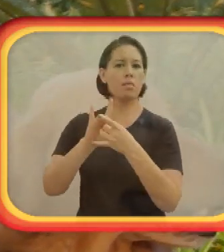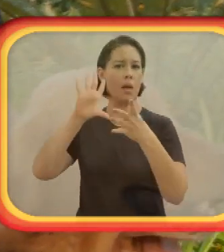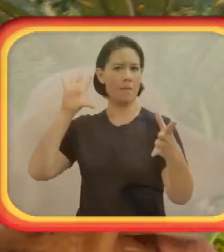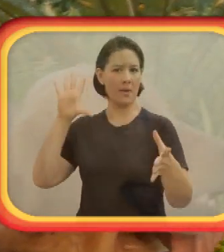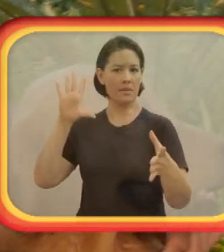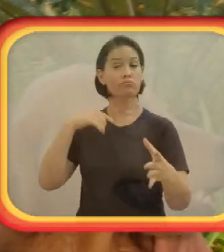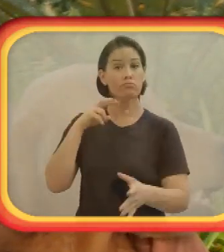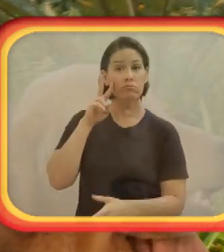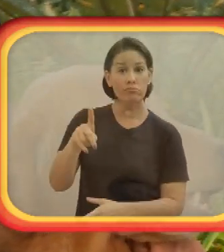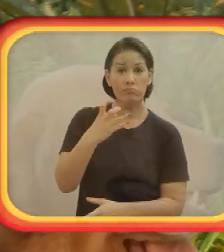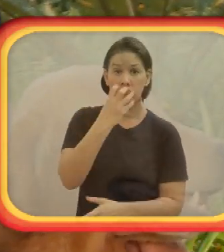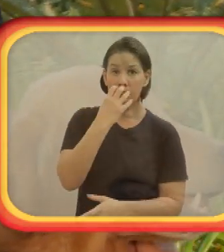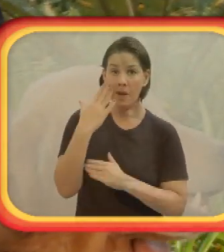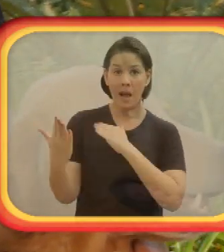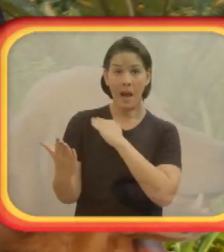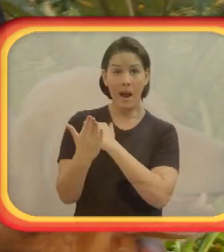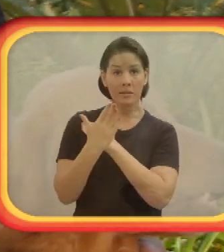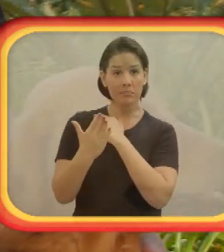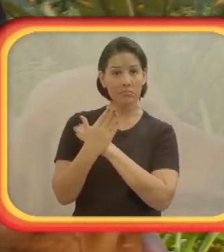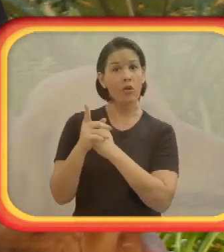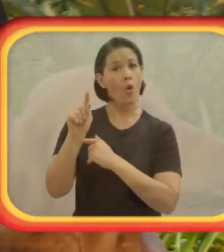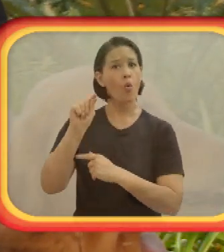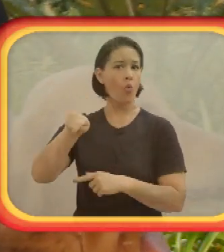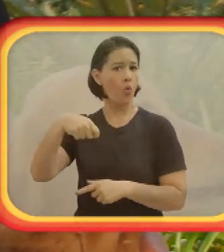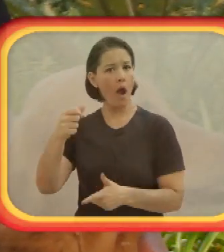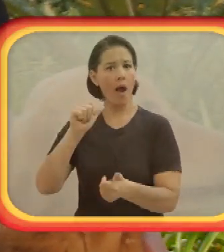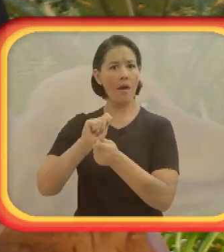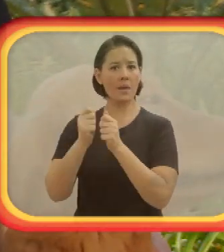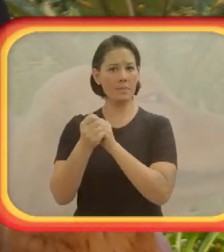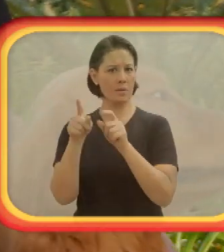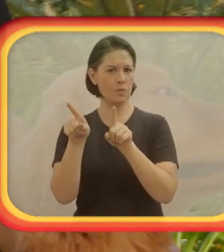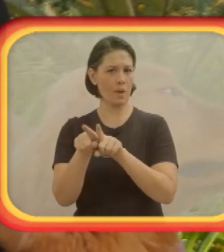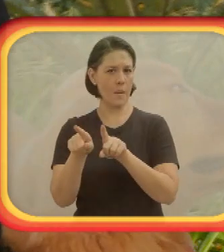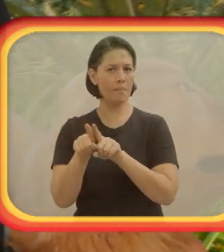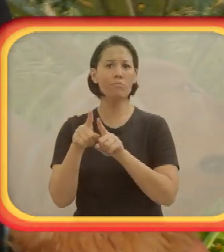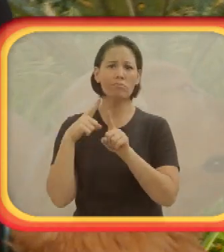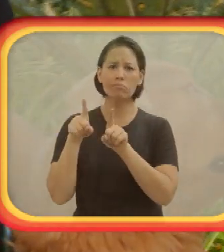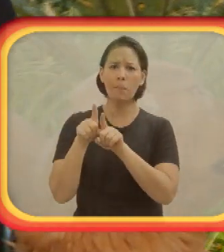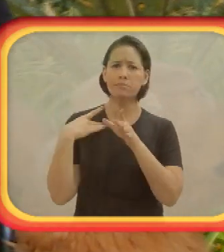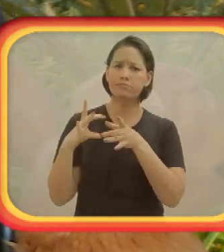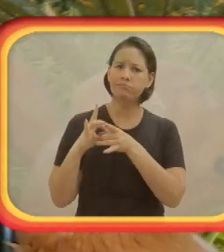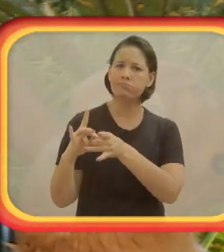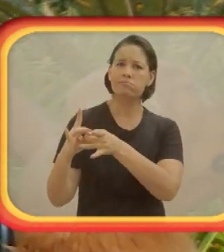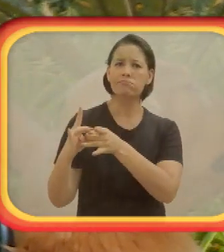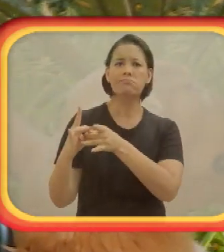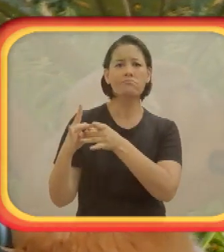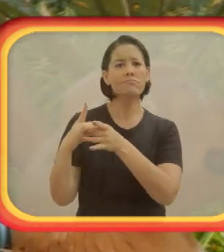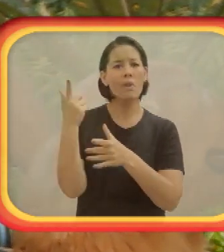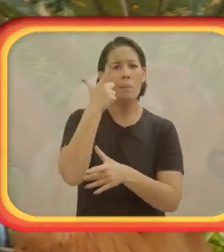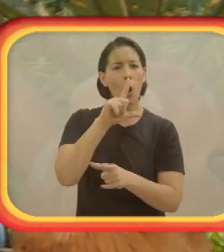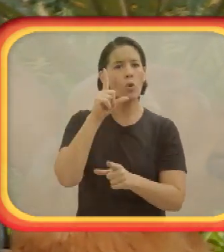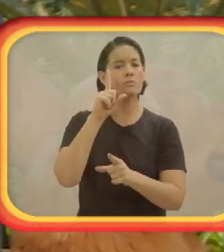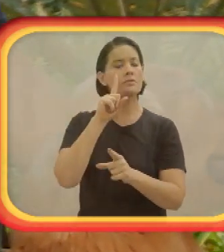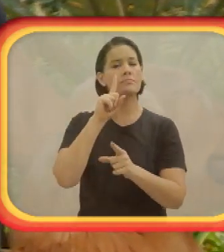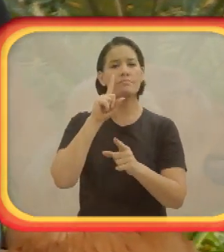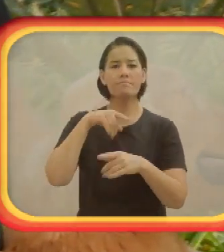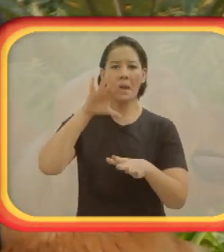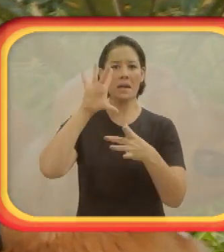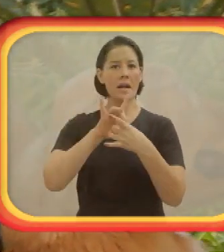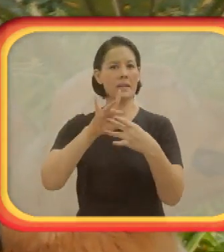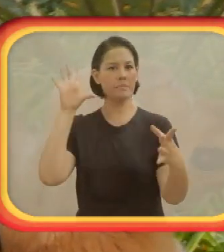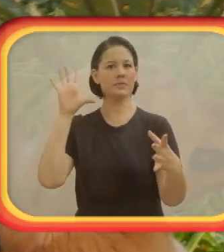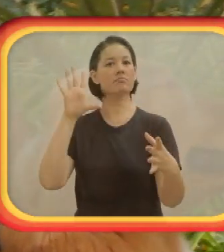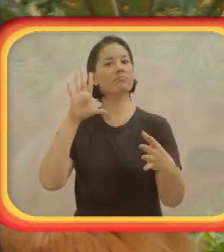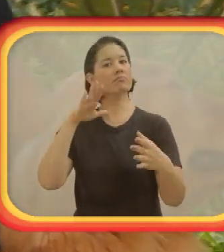dentes, né? Tudo são adaptações que buscam a independência. Né? E eu vejo o cão de assistência como